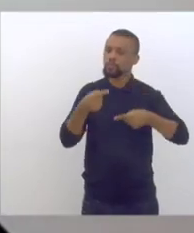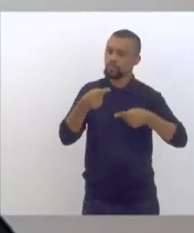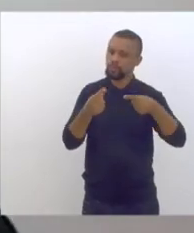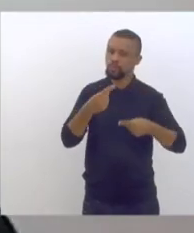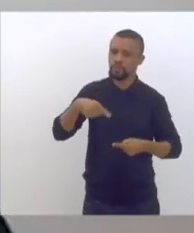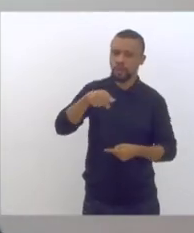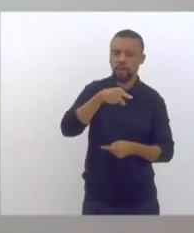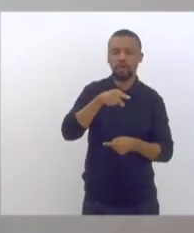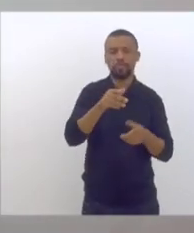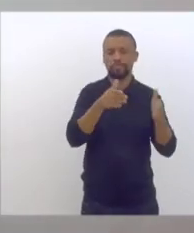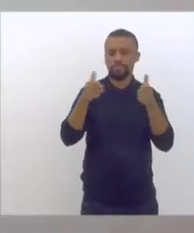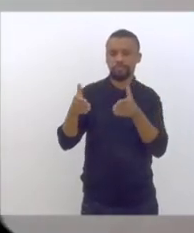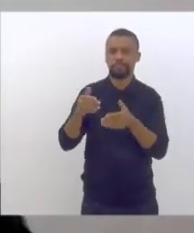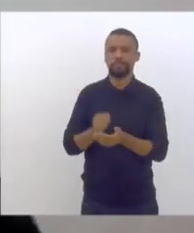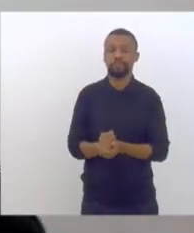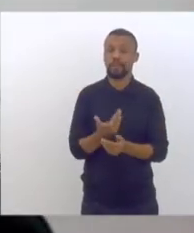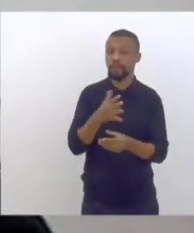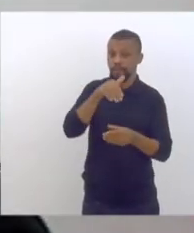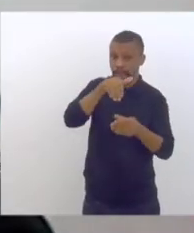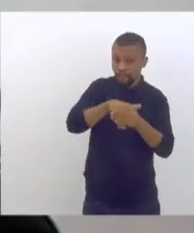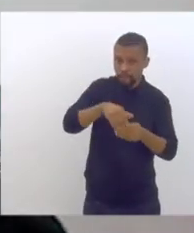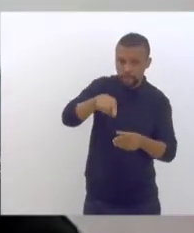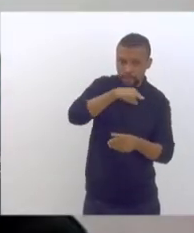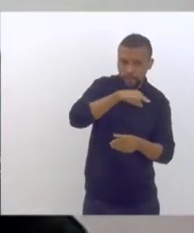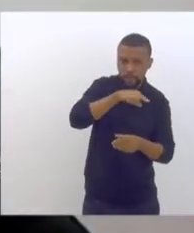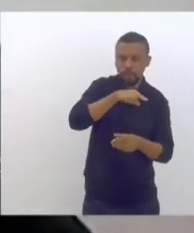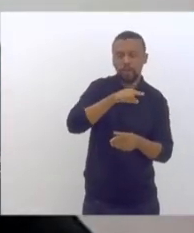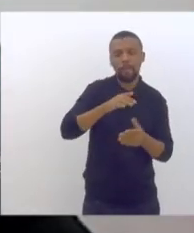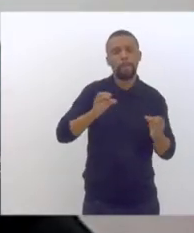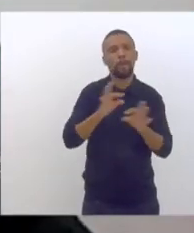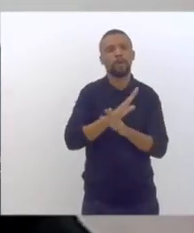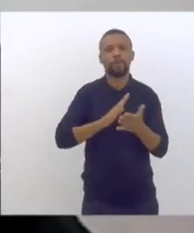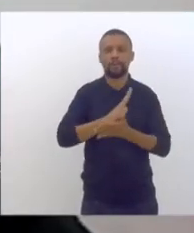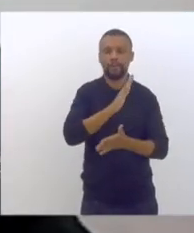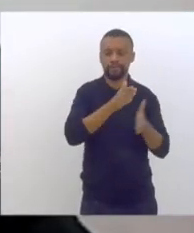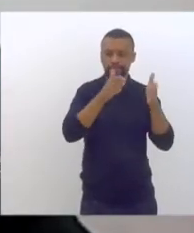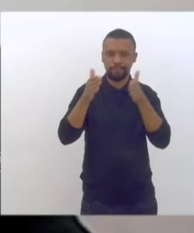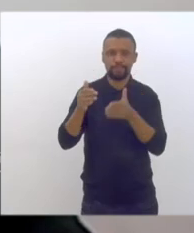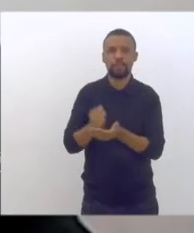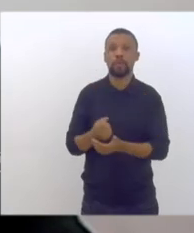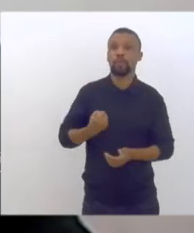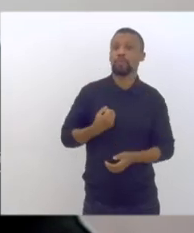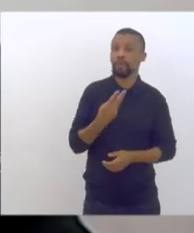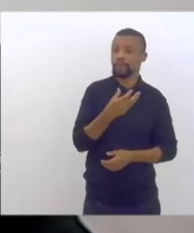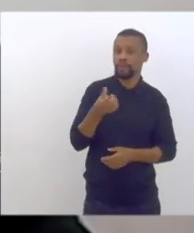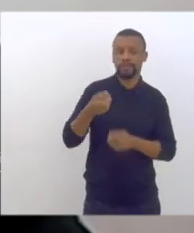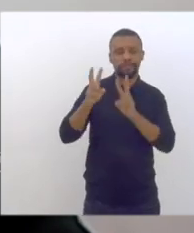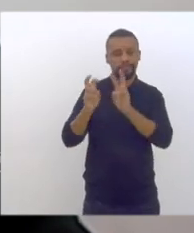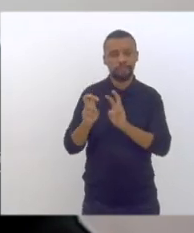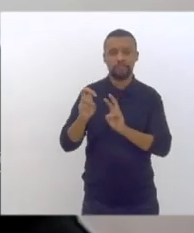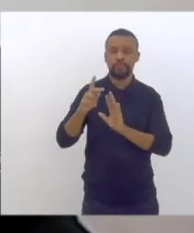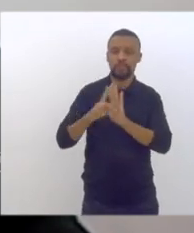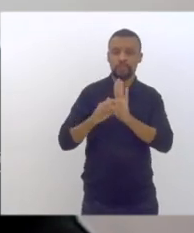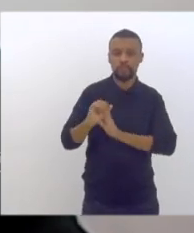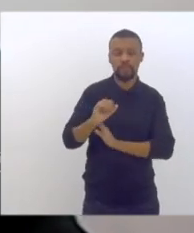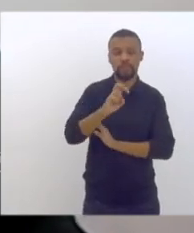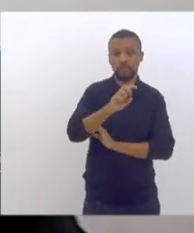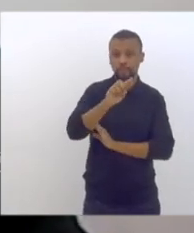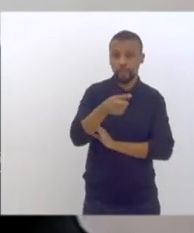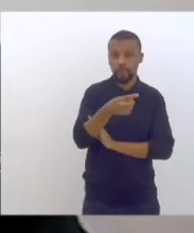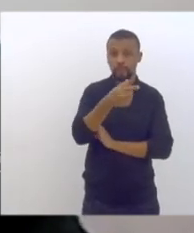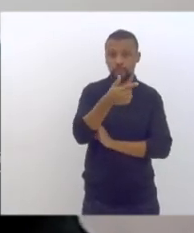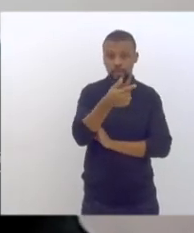e votação aprovado 46 da falta projeto de lei nº 5.208 e